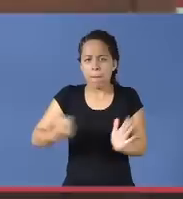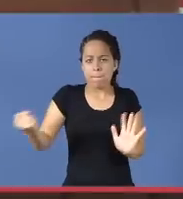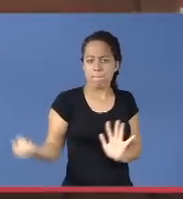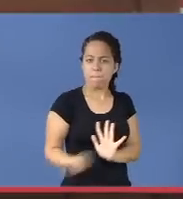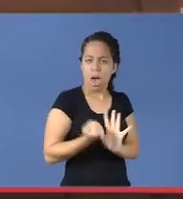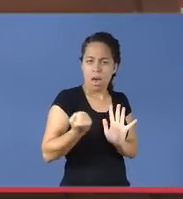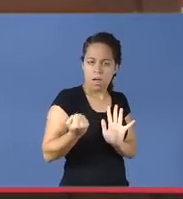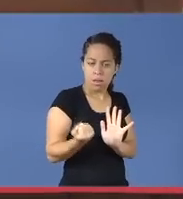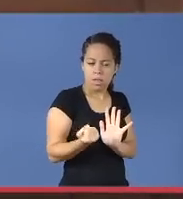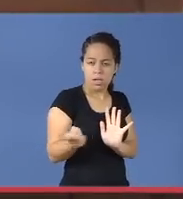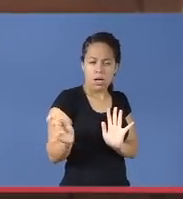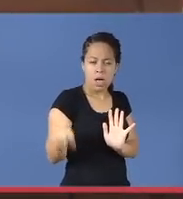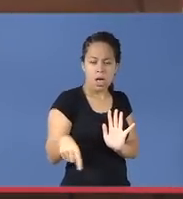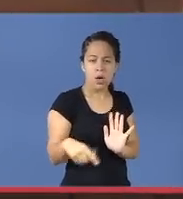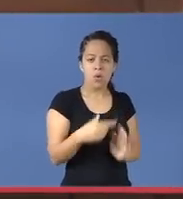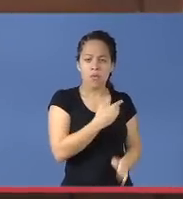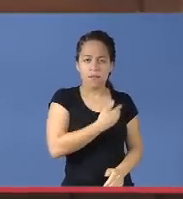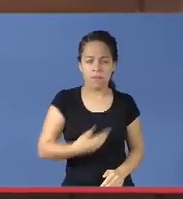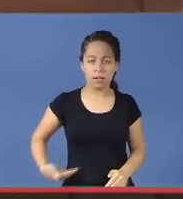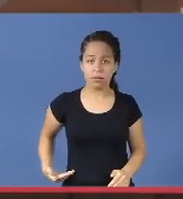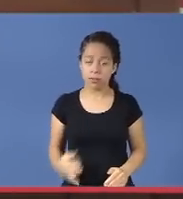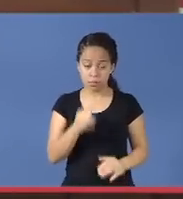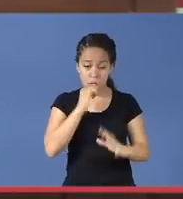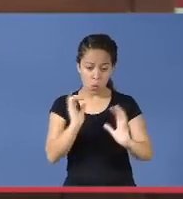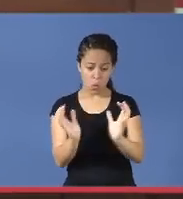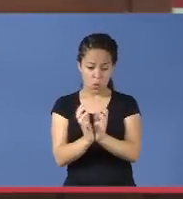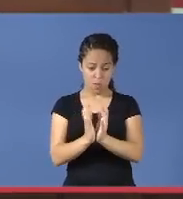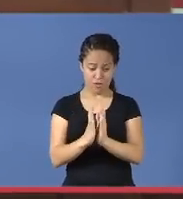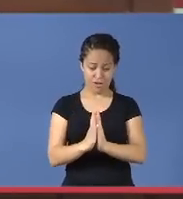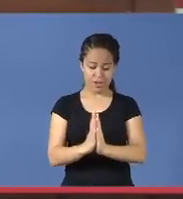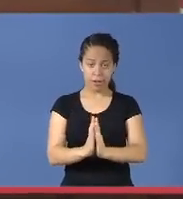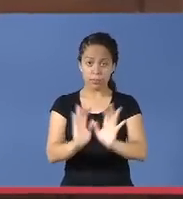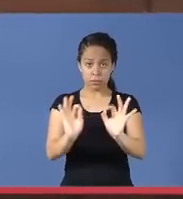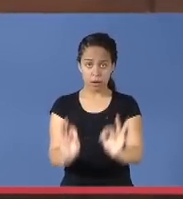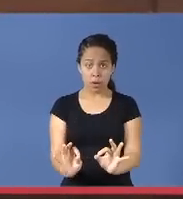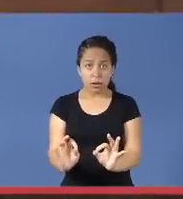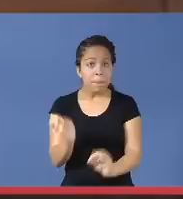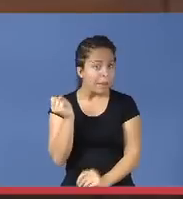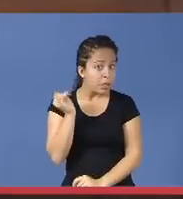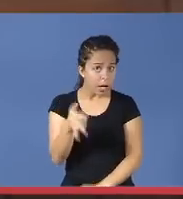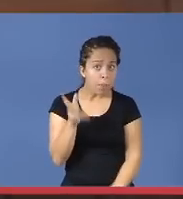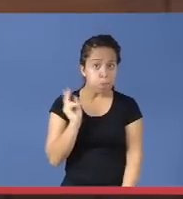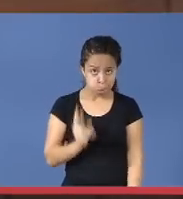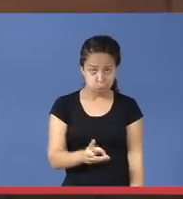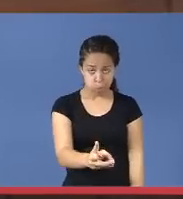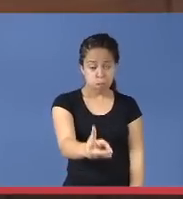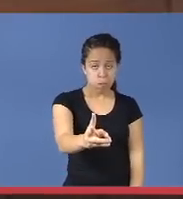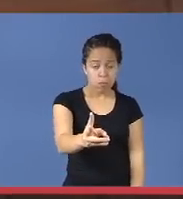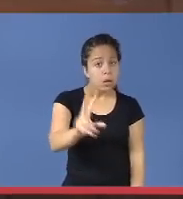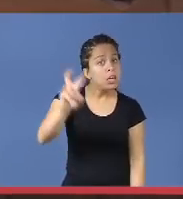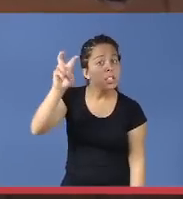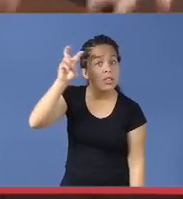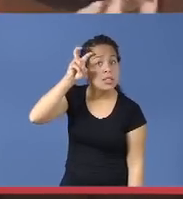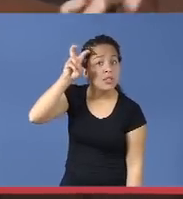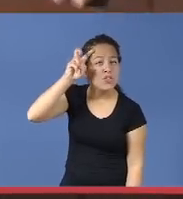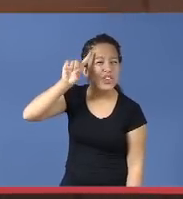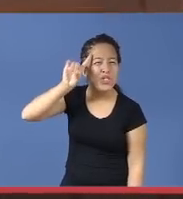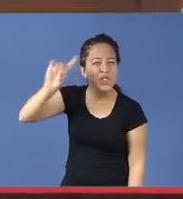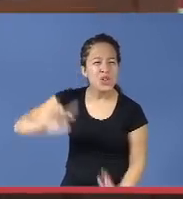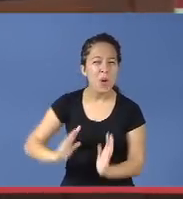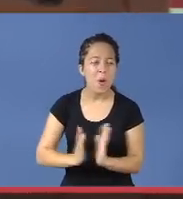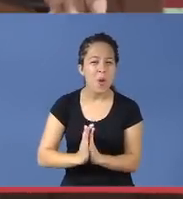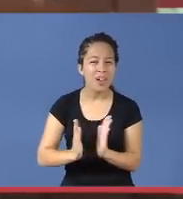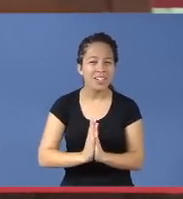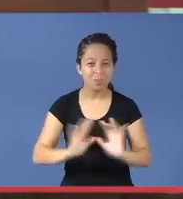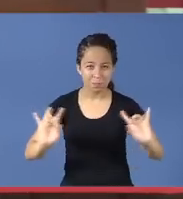tudo certo, está certo. O grupo de intercessão está funcionando, as madrugadas estão funcionando, a quinta-feira, que é o dia